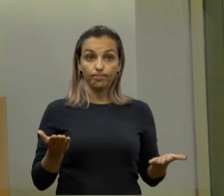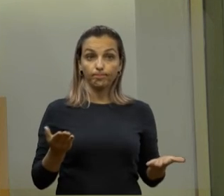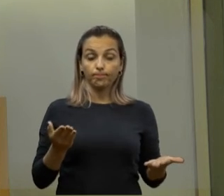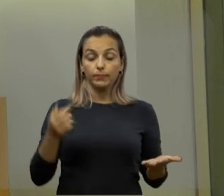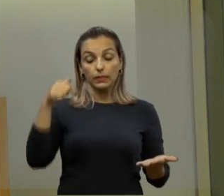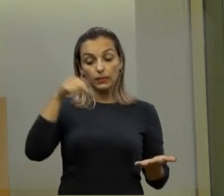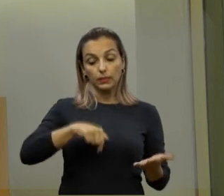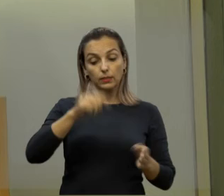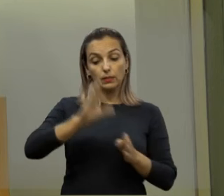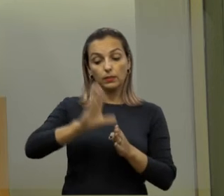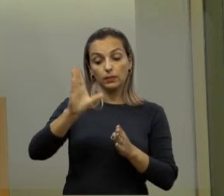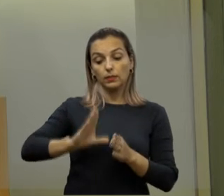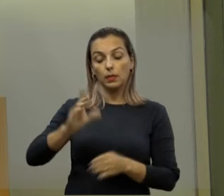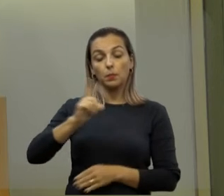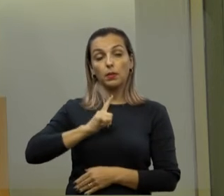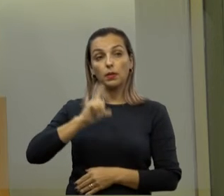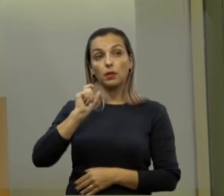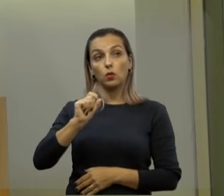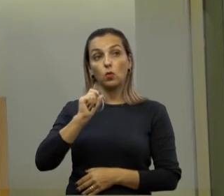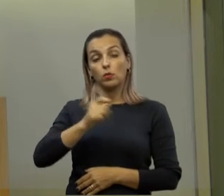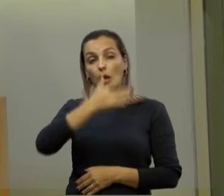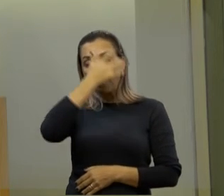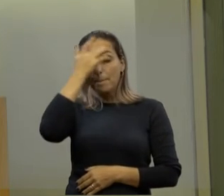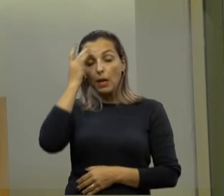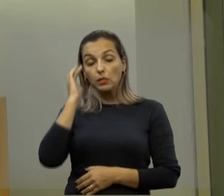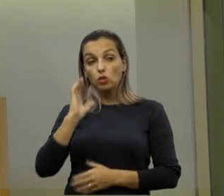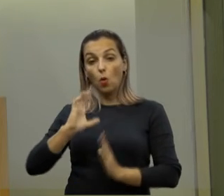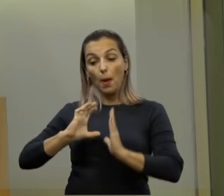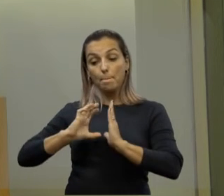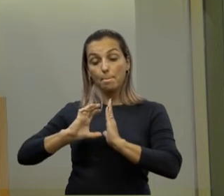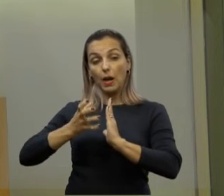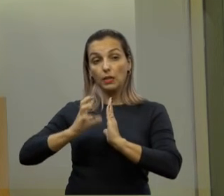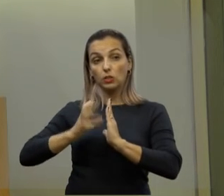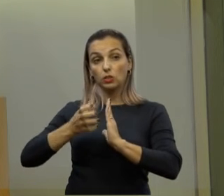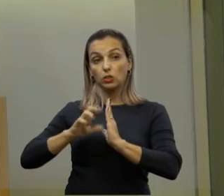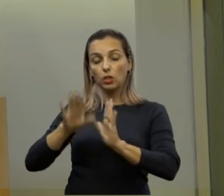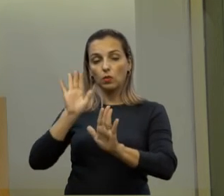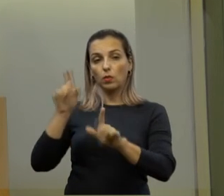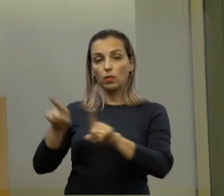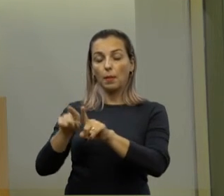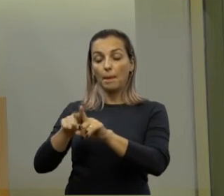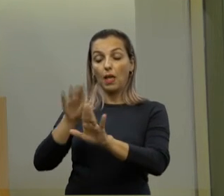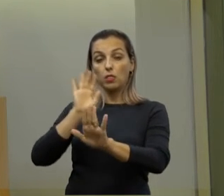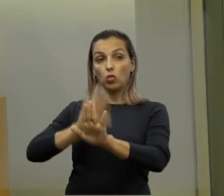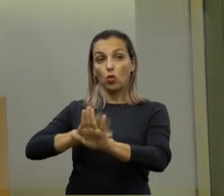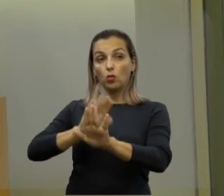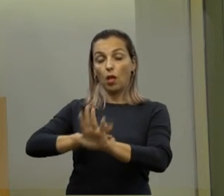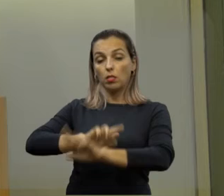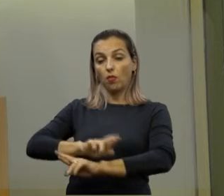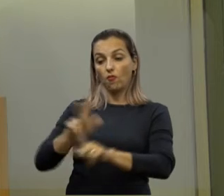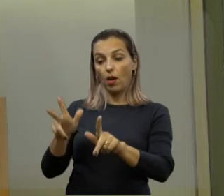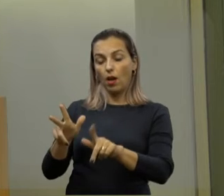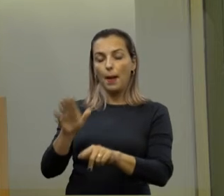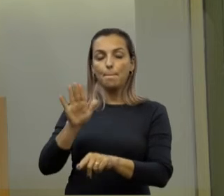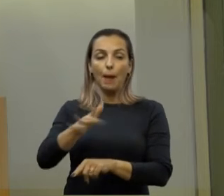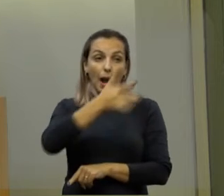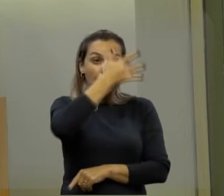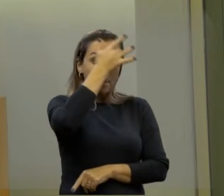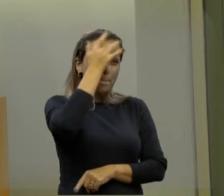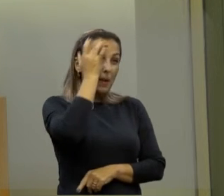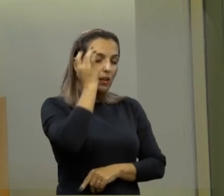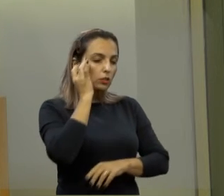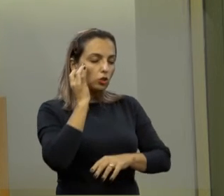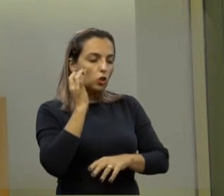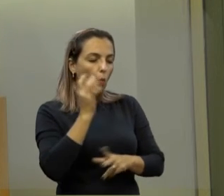temos aqui nesta casa não só pessoas de partidos e de ideologias diferentes mas pessoas com visões